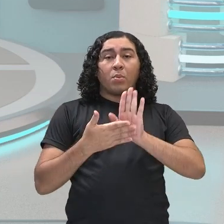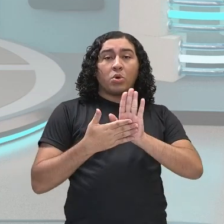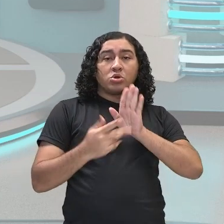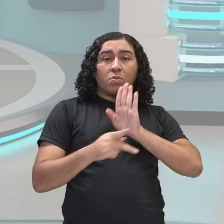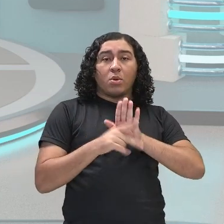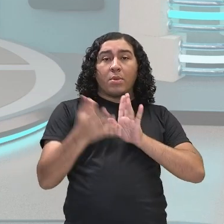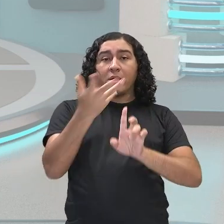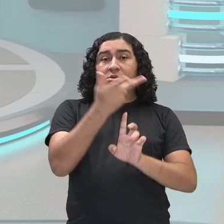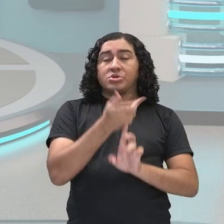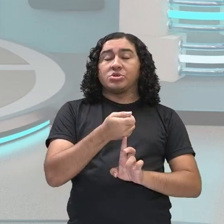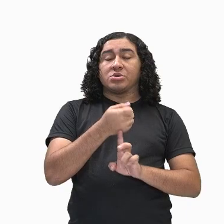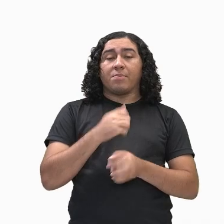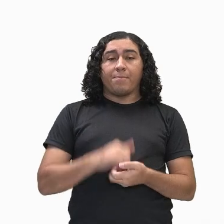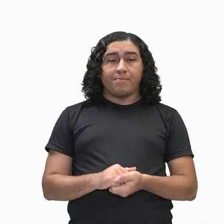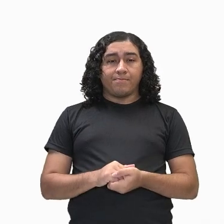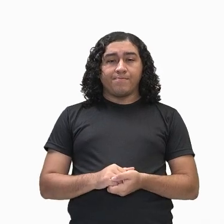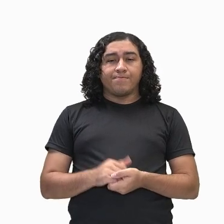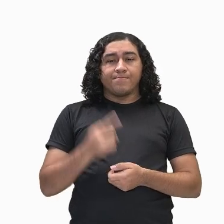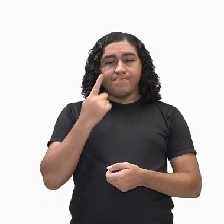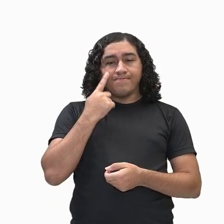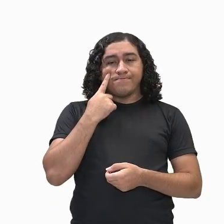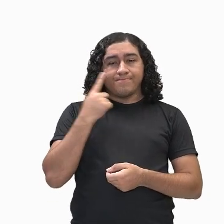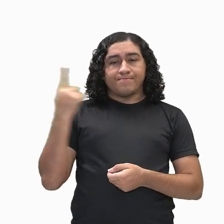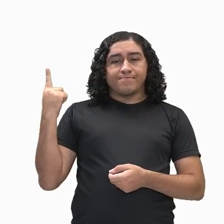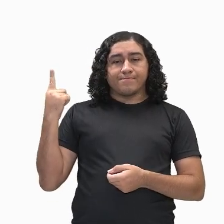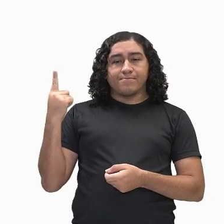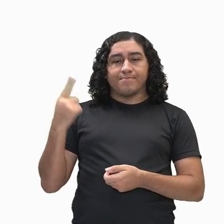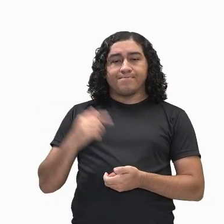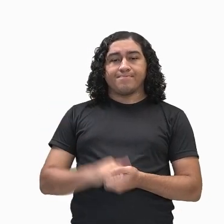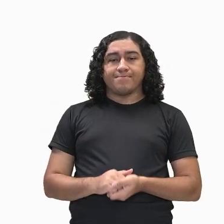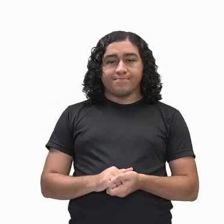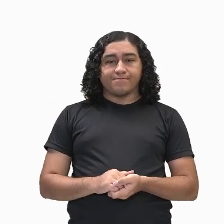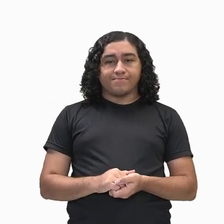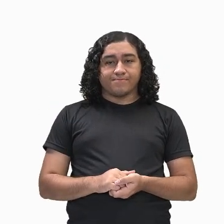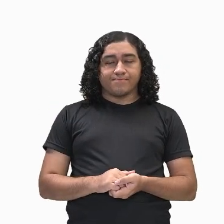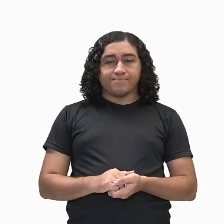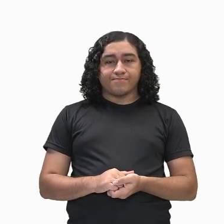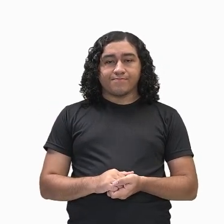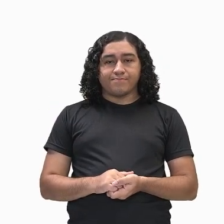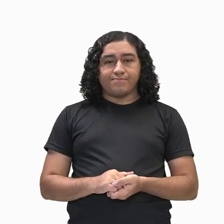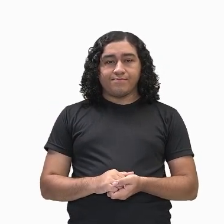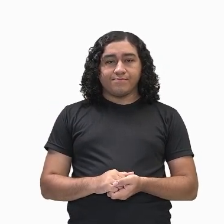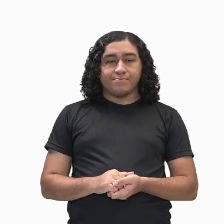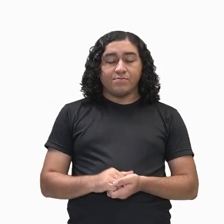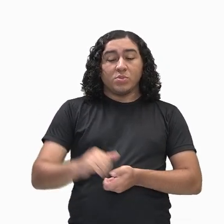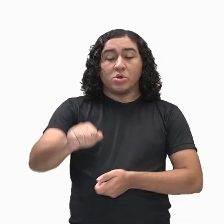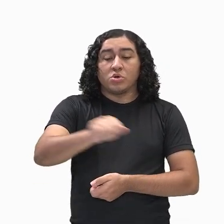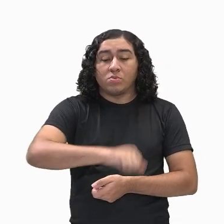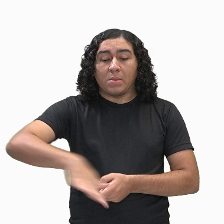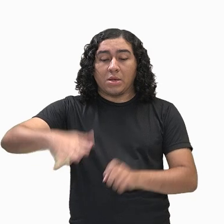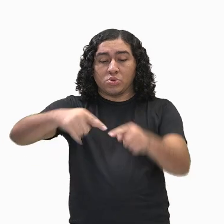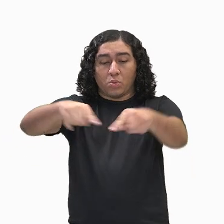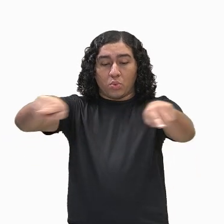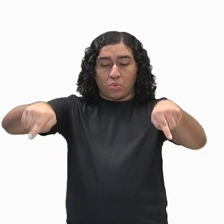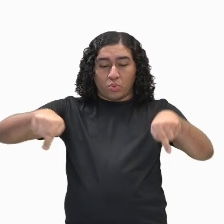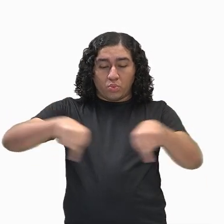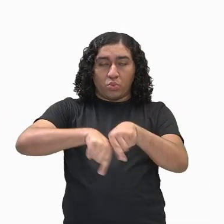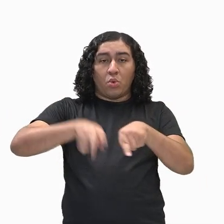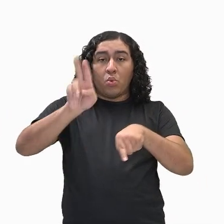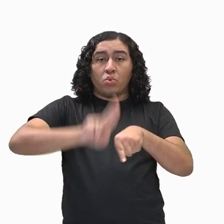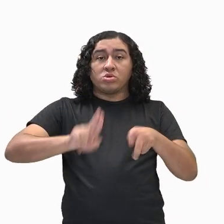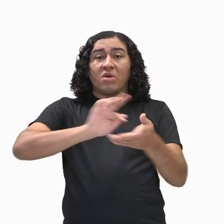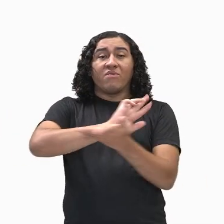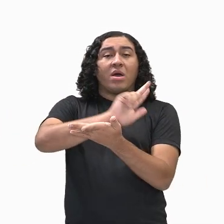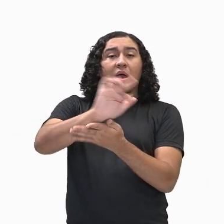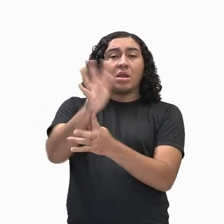artista. Então vejamos, a instalação ela pode ser compreendida como uma vertente que faz uso de